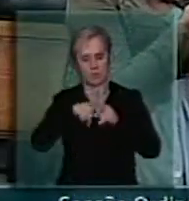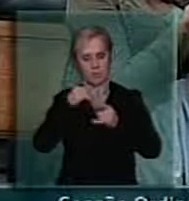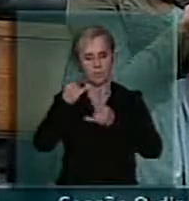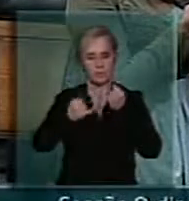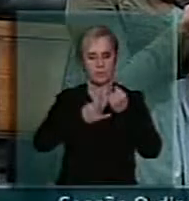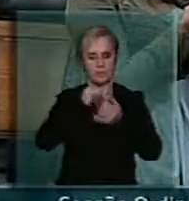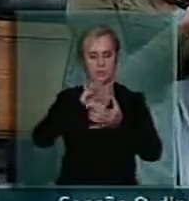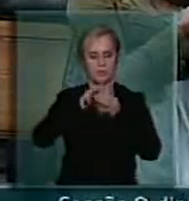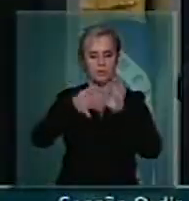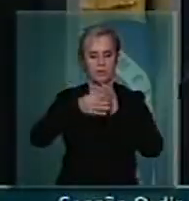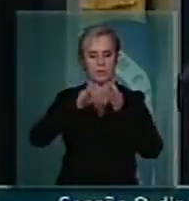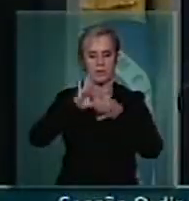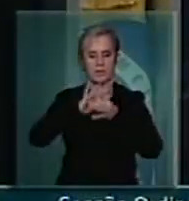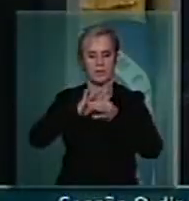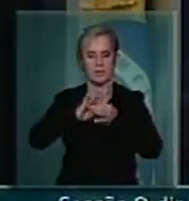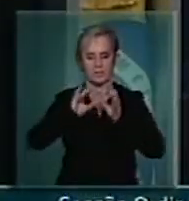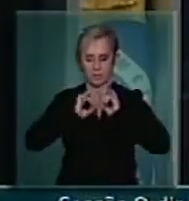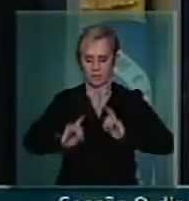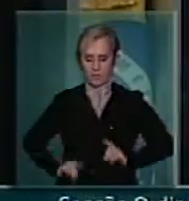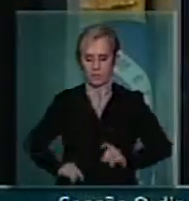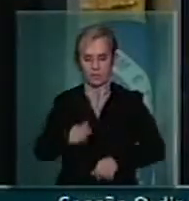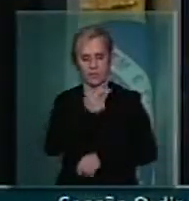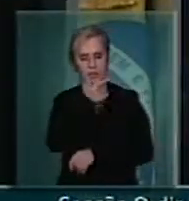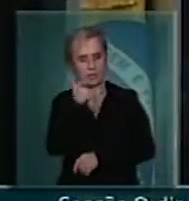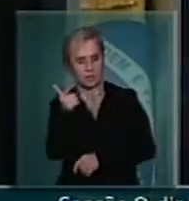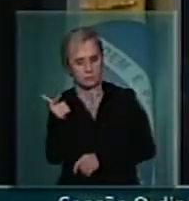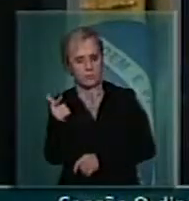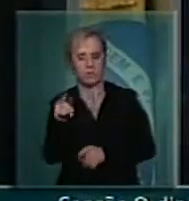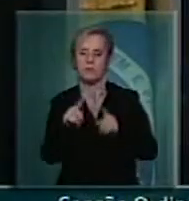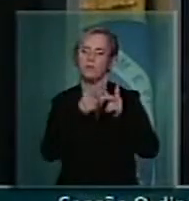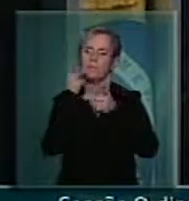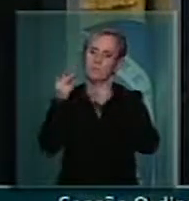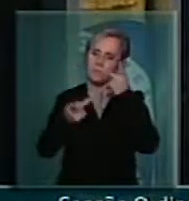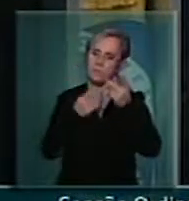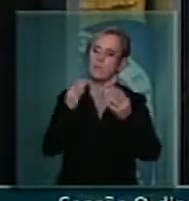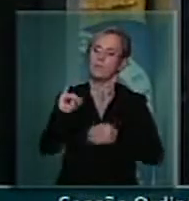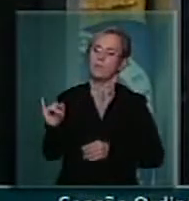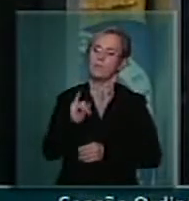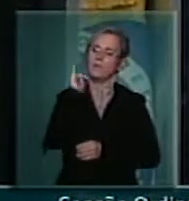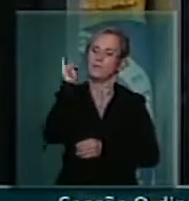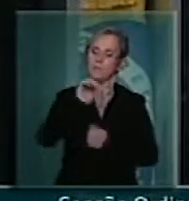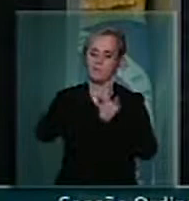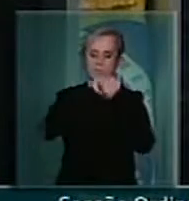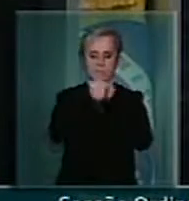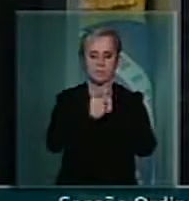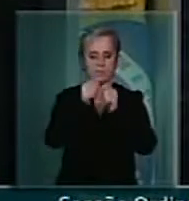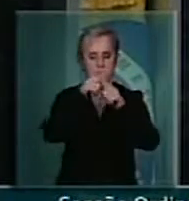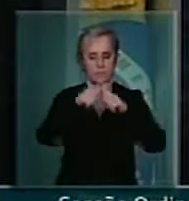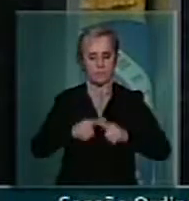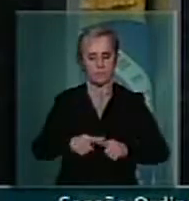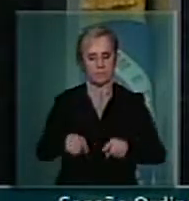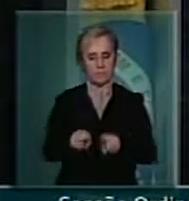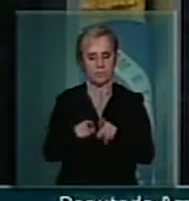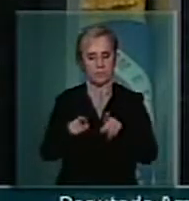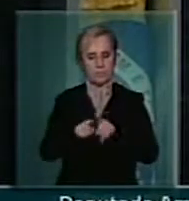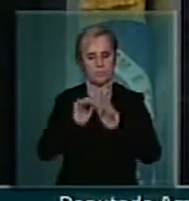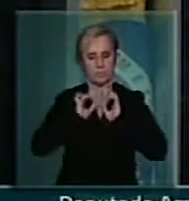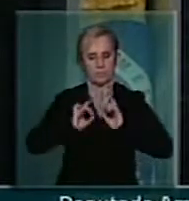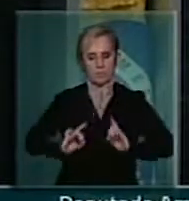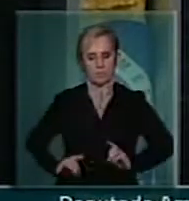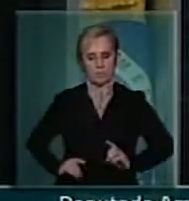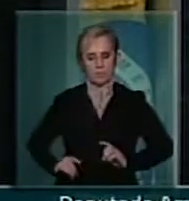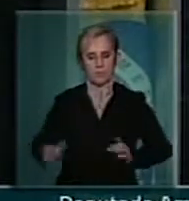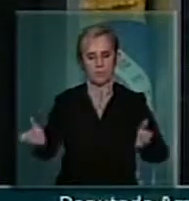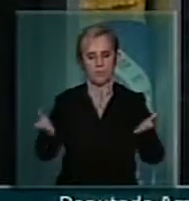nós temos que falar porque tem a mesma importância das demais competições. Senhor presidente, mais uma vez eu